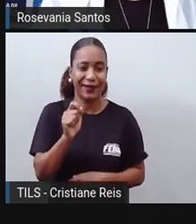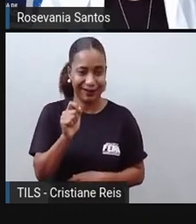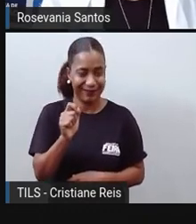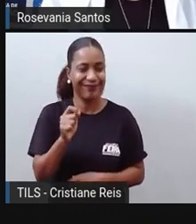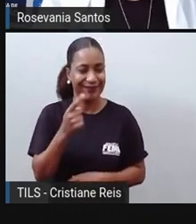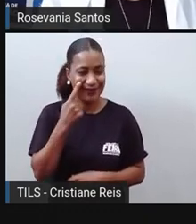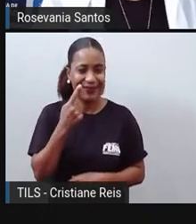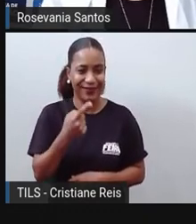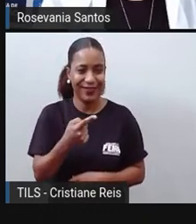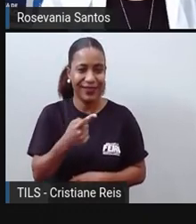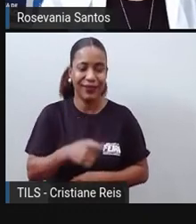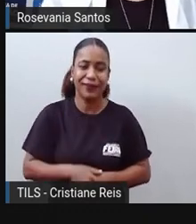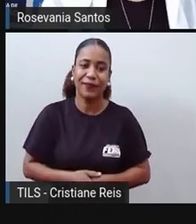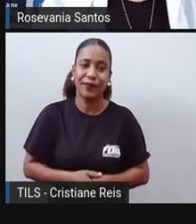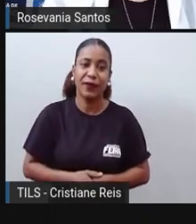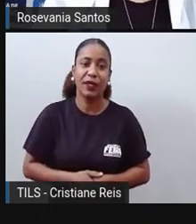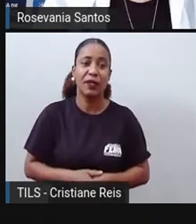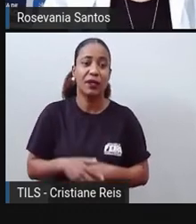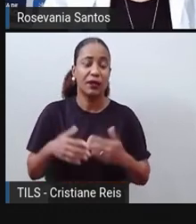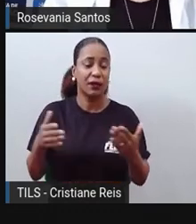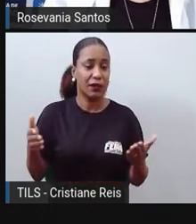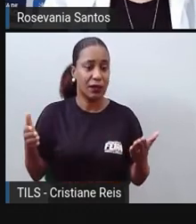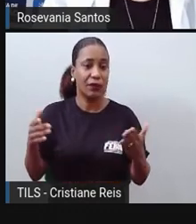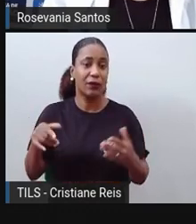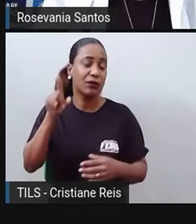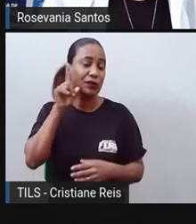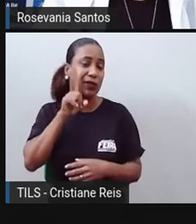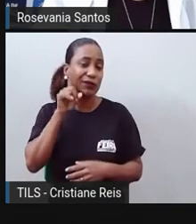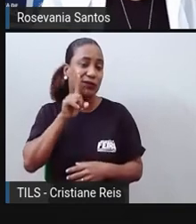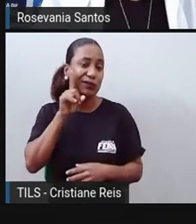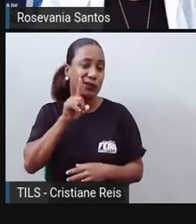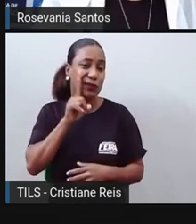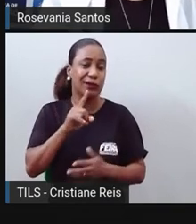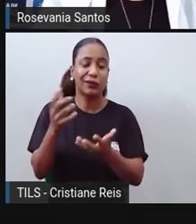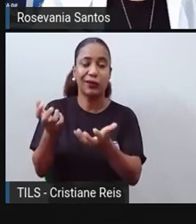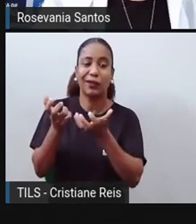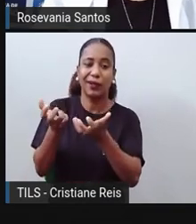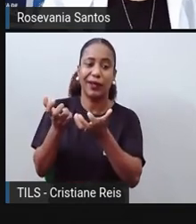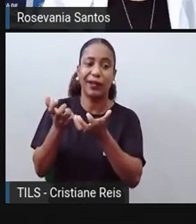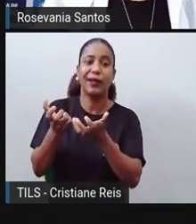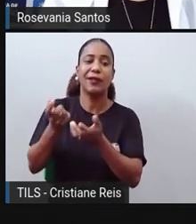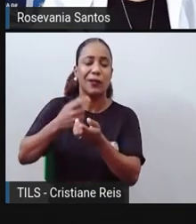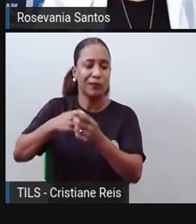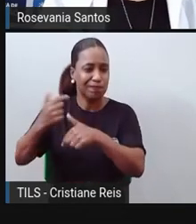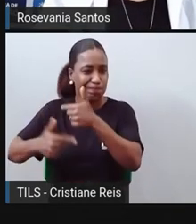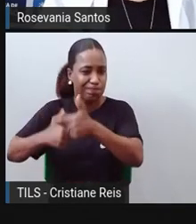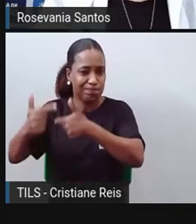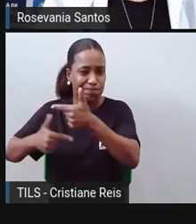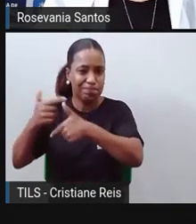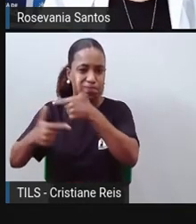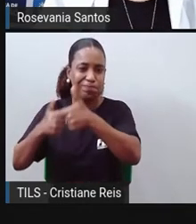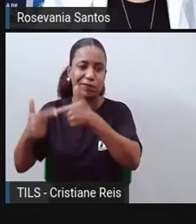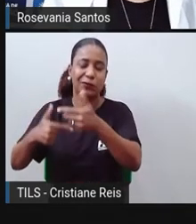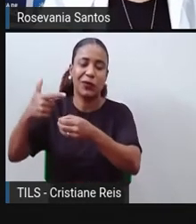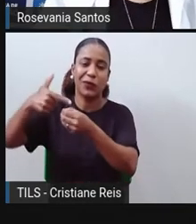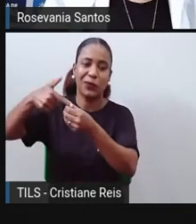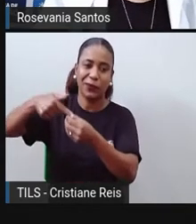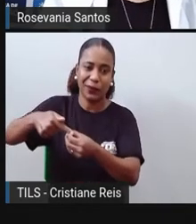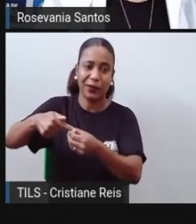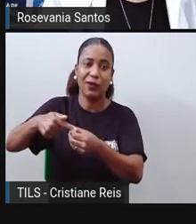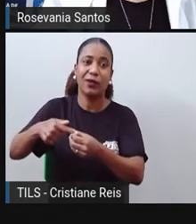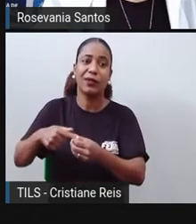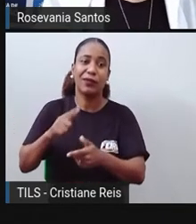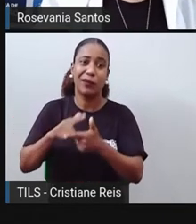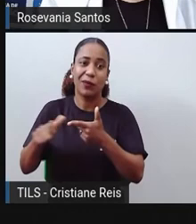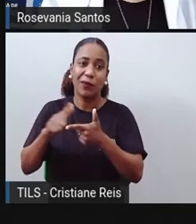reservas, eles também estão buscando o fato de serem os maiores produtores de petróleo. E isso gera muito problema, principalmente,